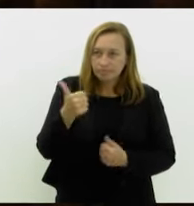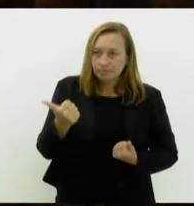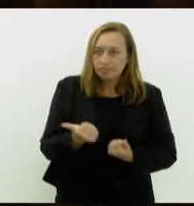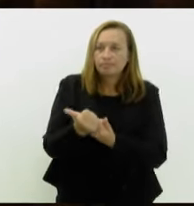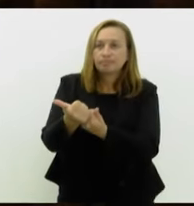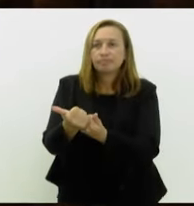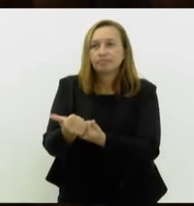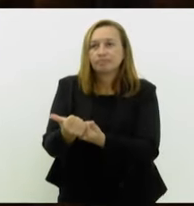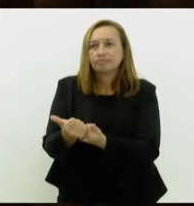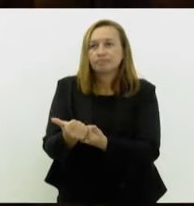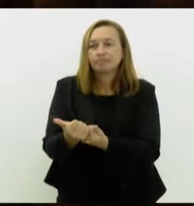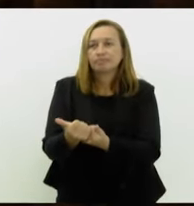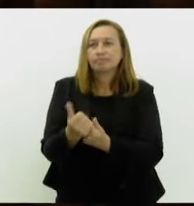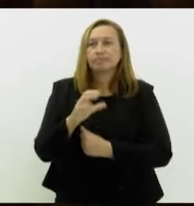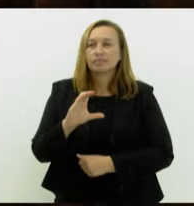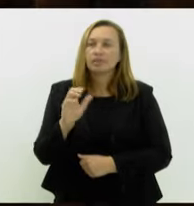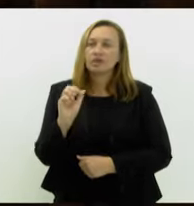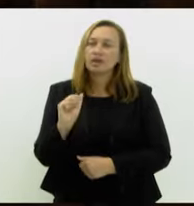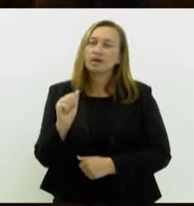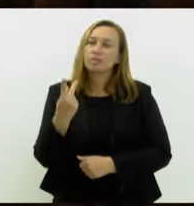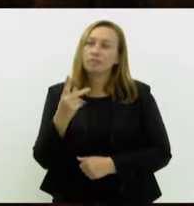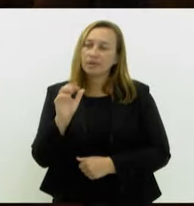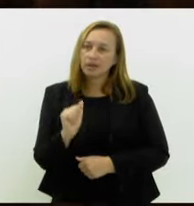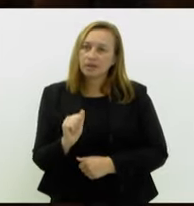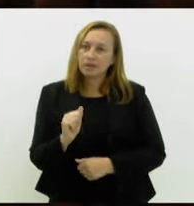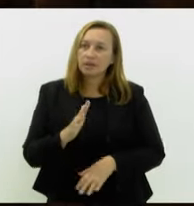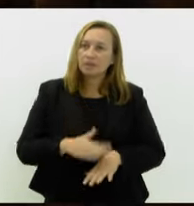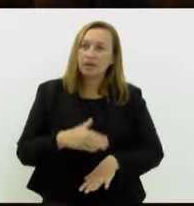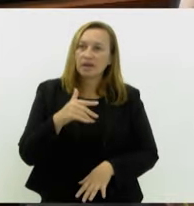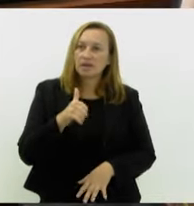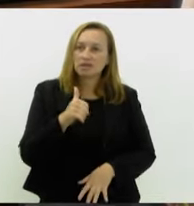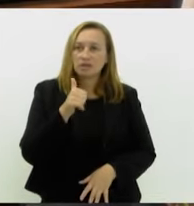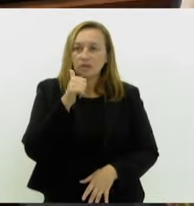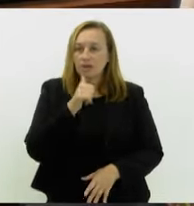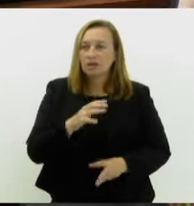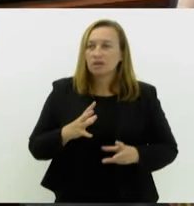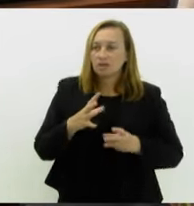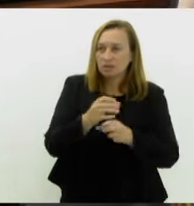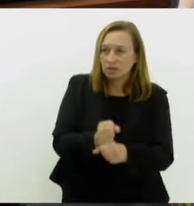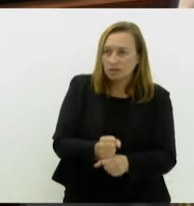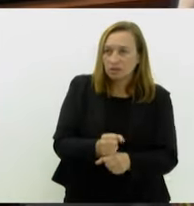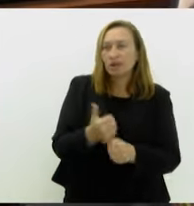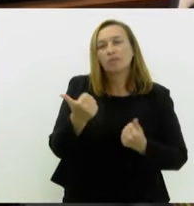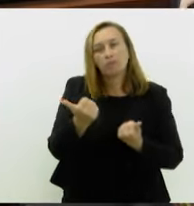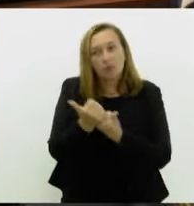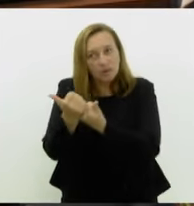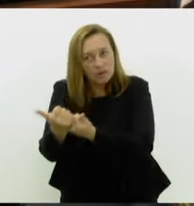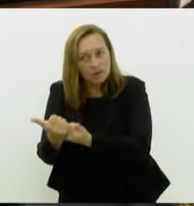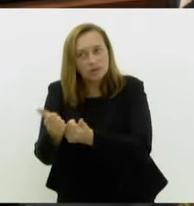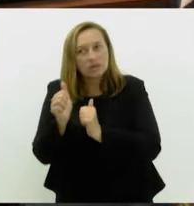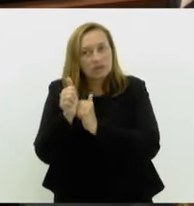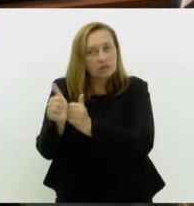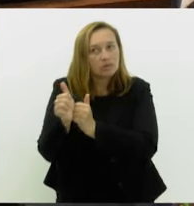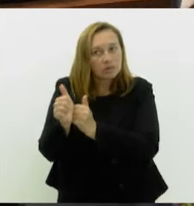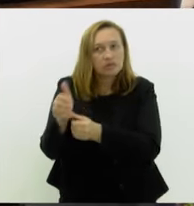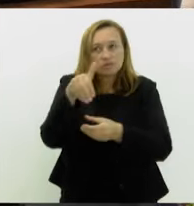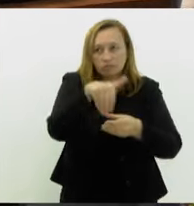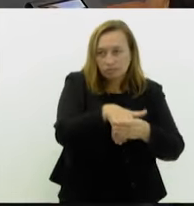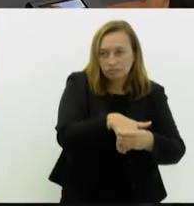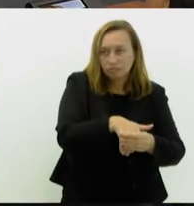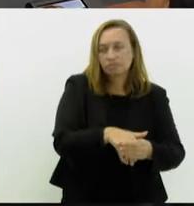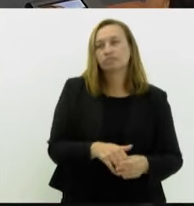campanha das mulheres por mais contadoras apoiando e acompanhando a campanha das mulheres